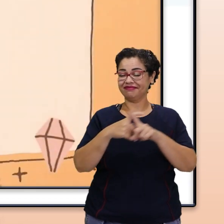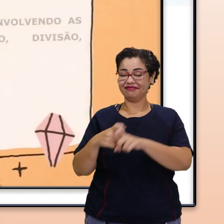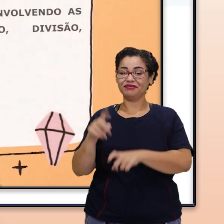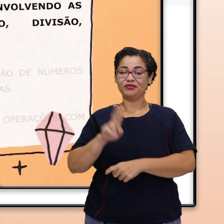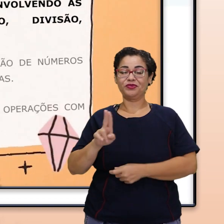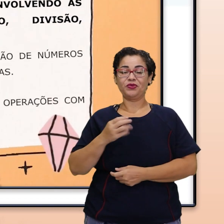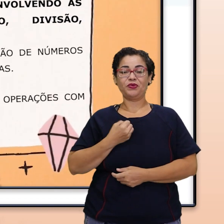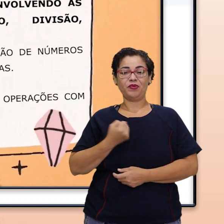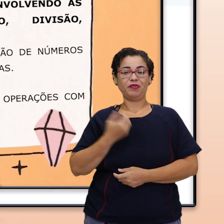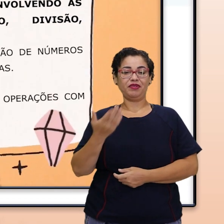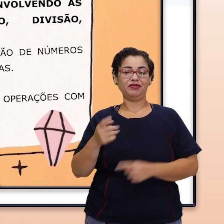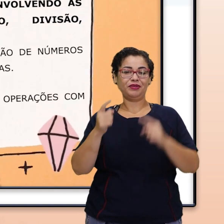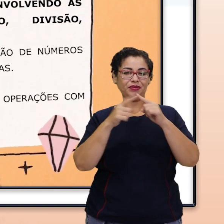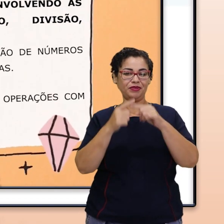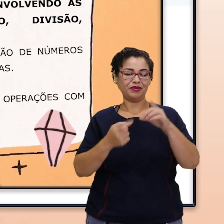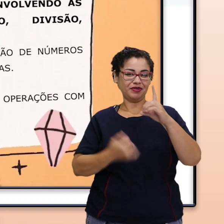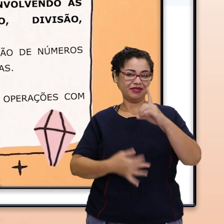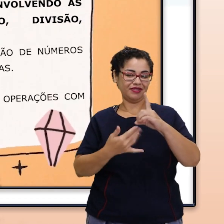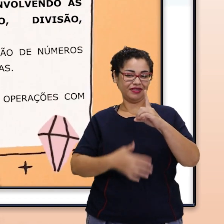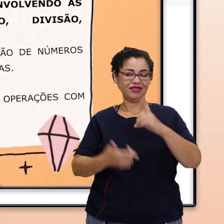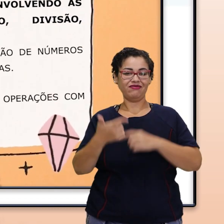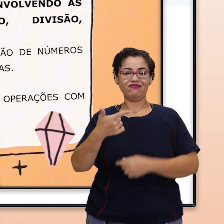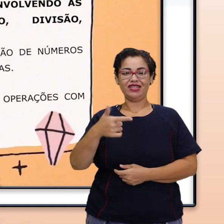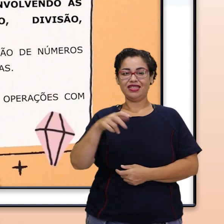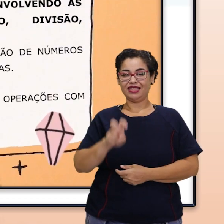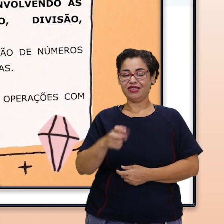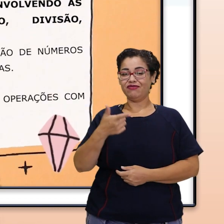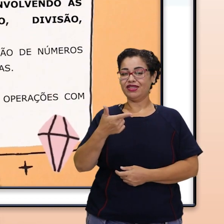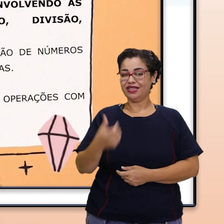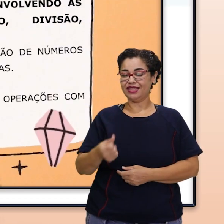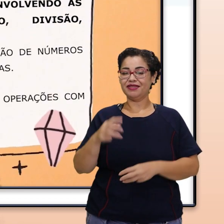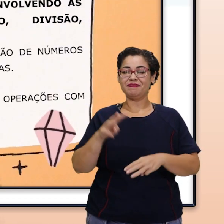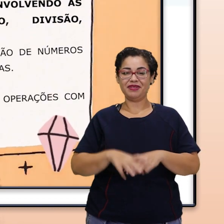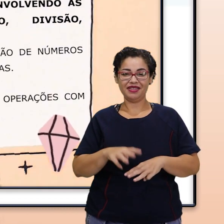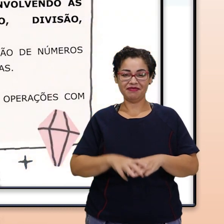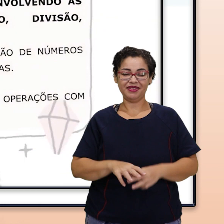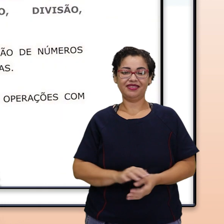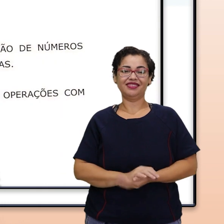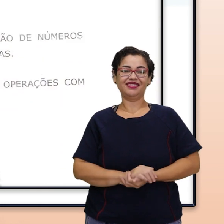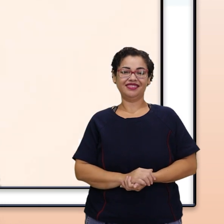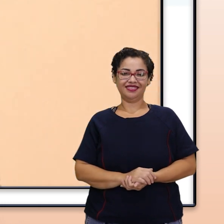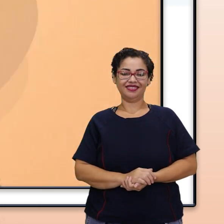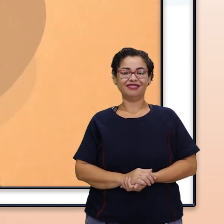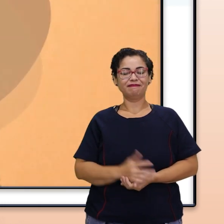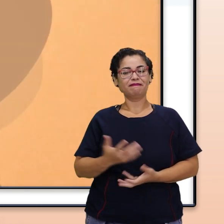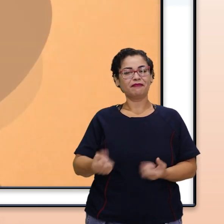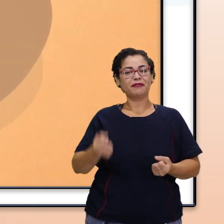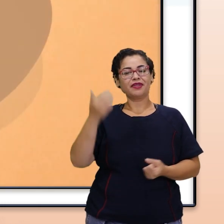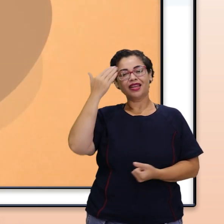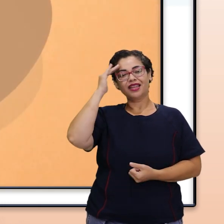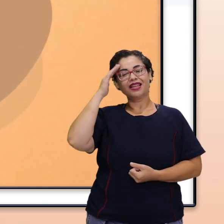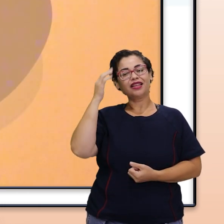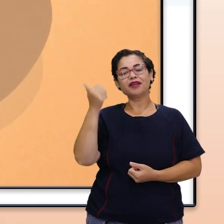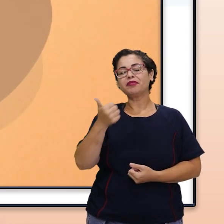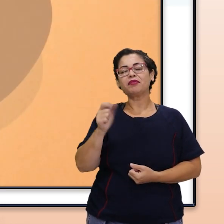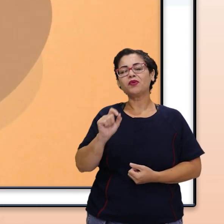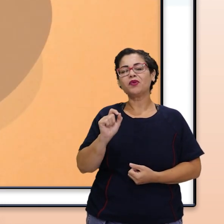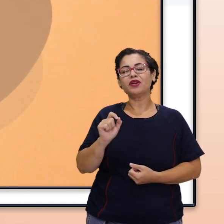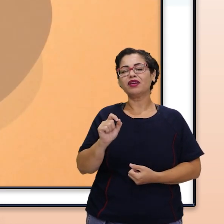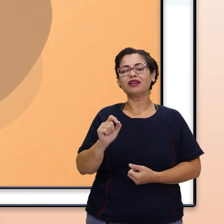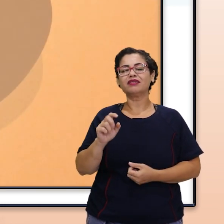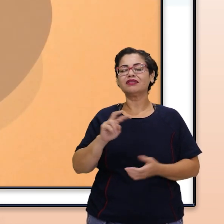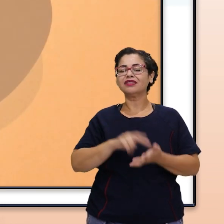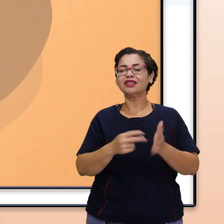racionais, de acordo com os descritores 25 e 26 de matemática. Vamos entender primeiro o que são